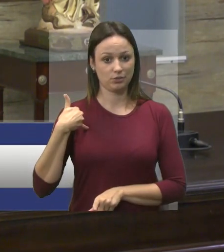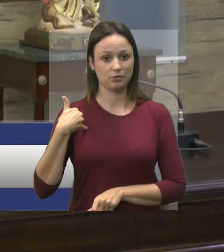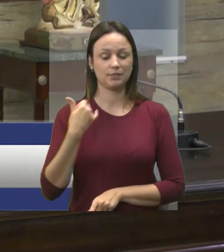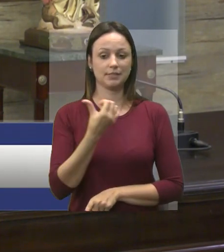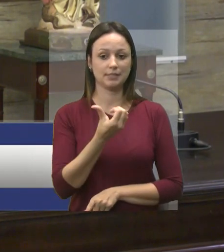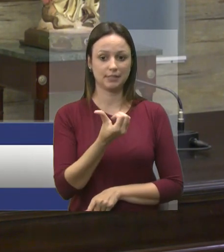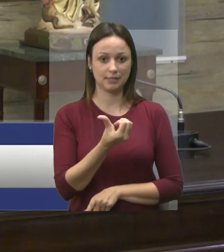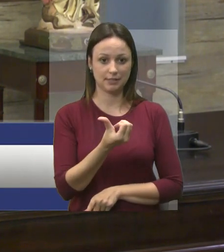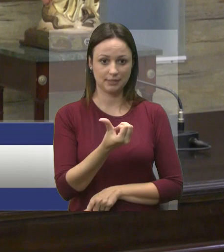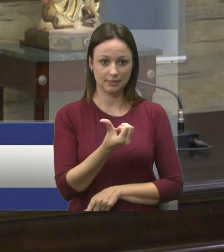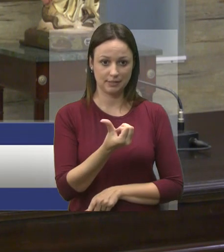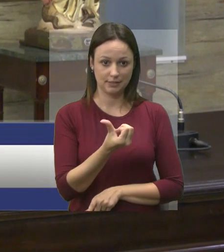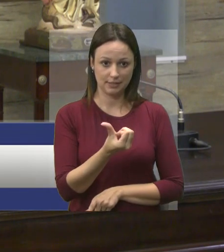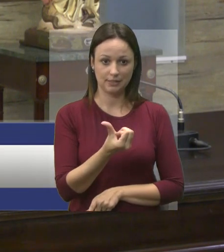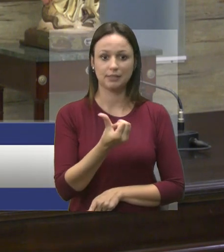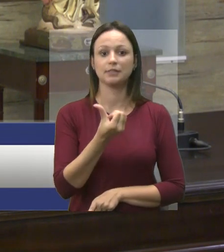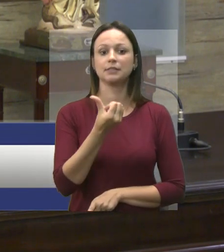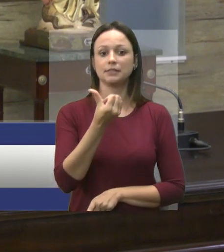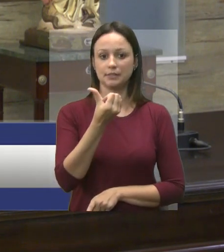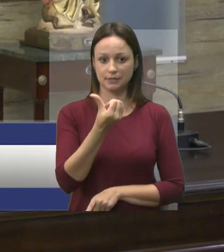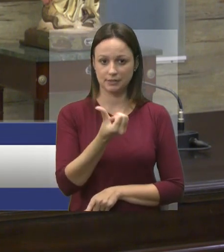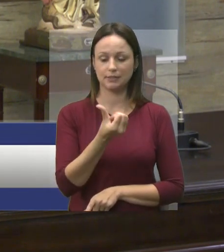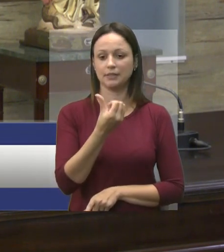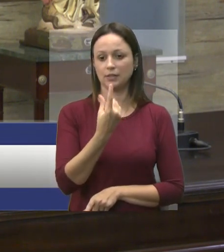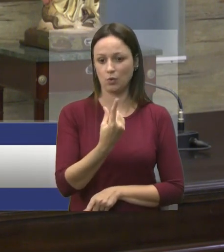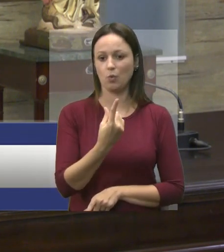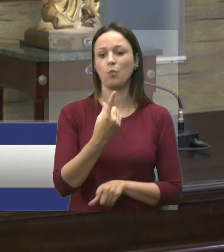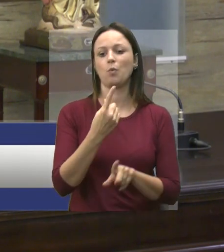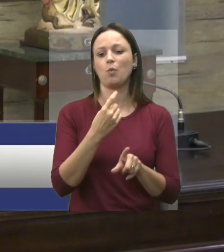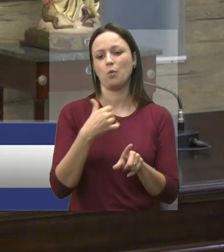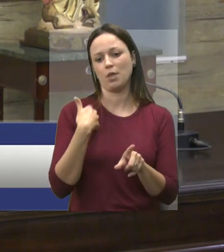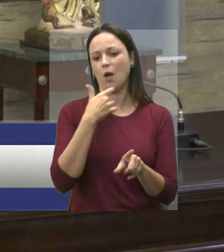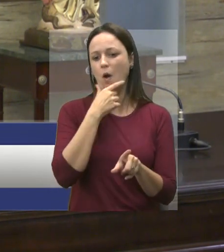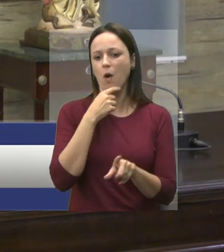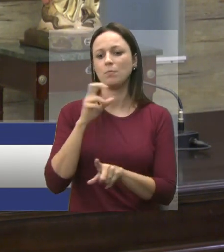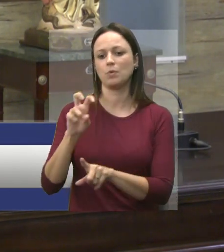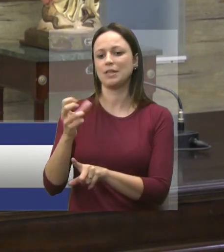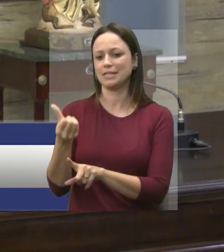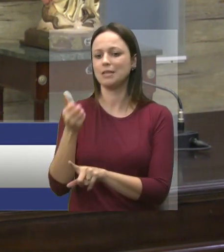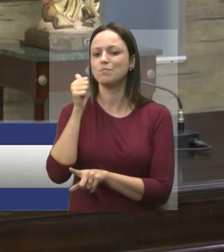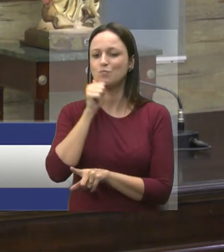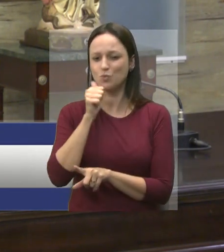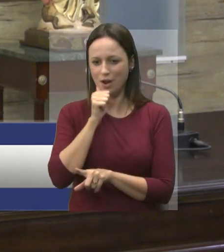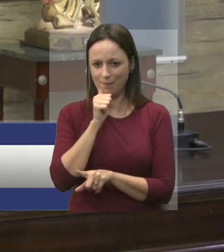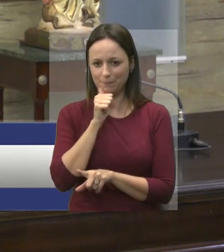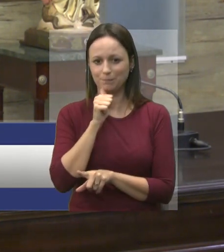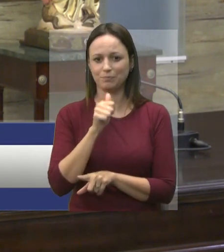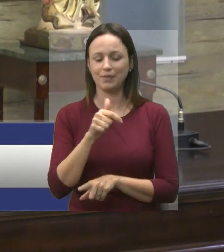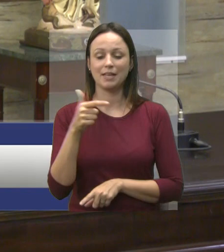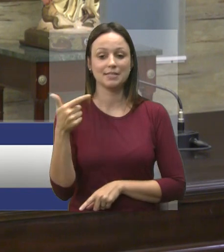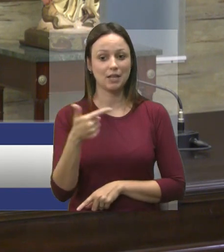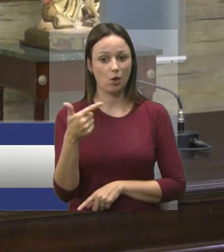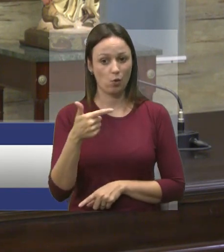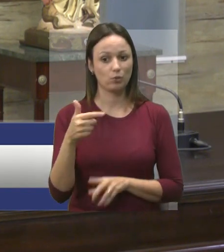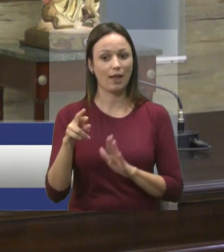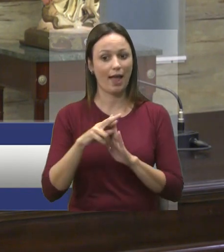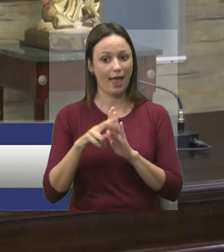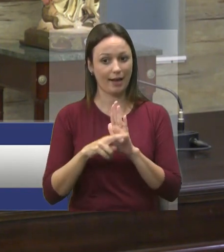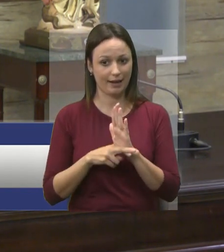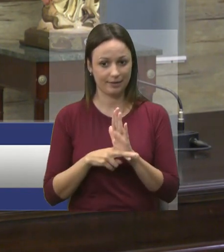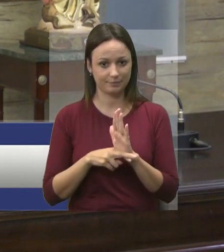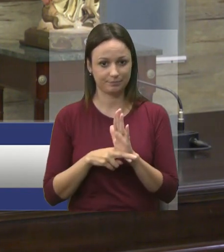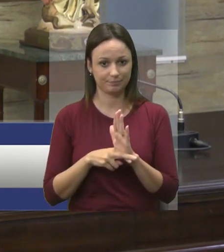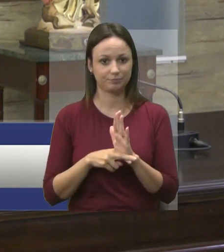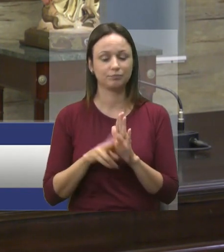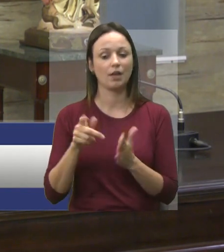homem e 56 mulheres. Então, essa é a segunda regra de transição. Ela